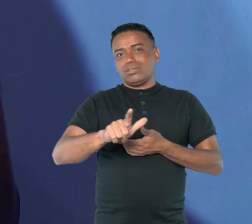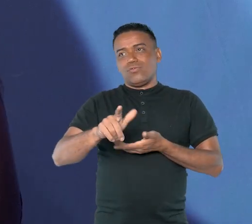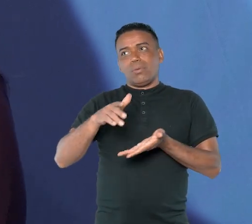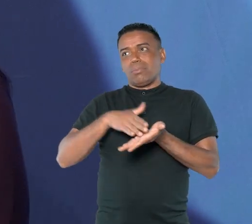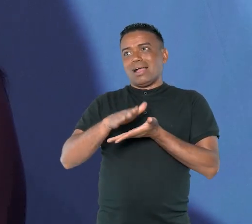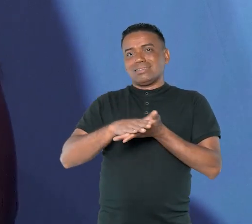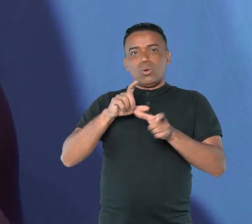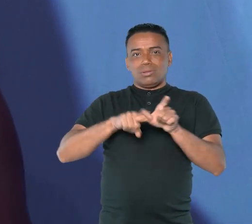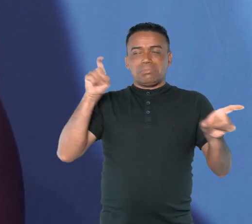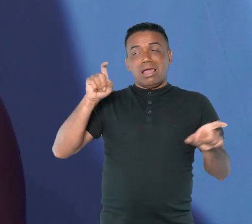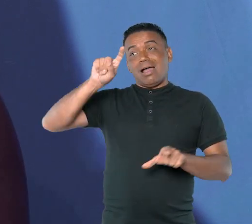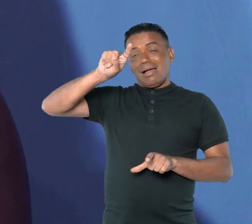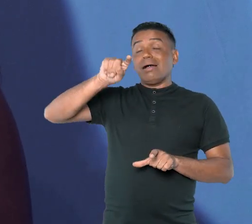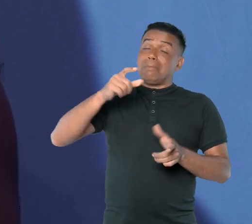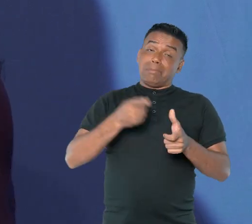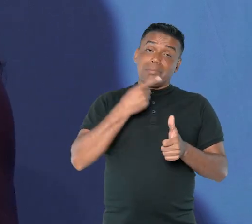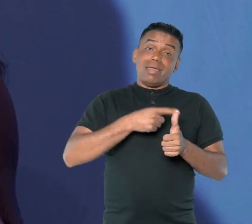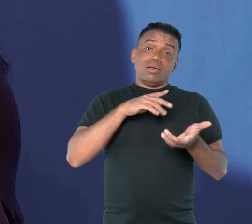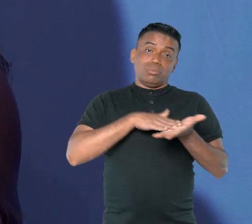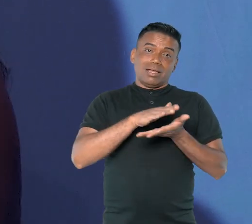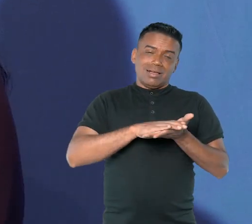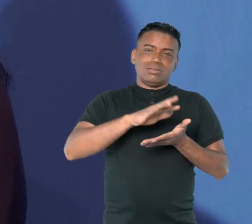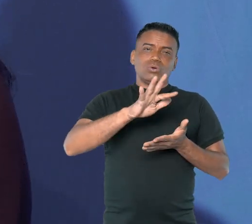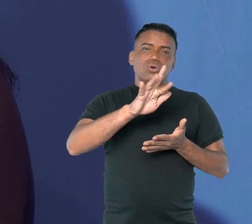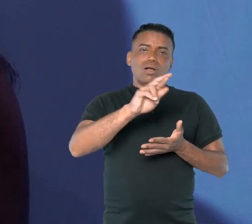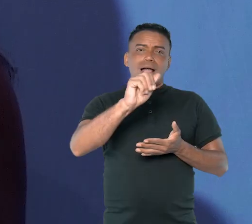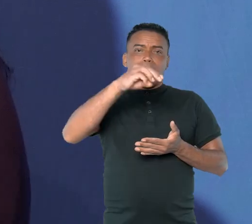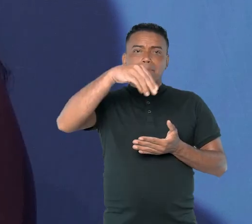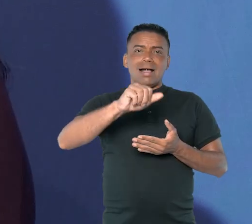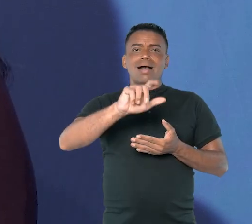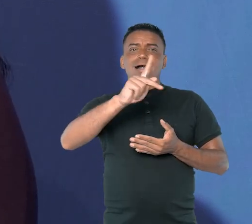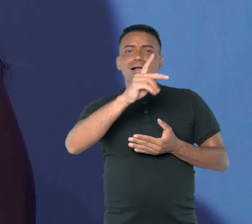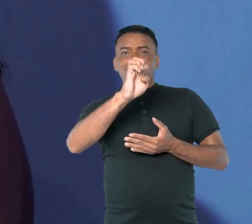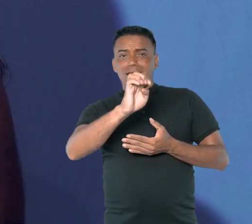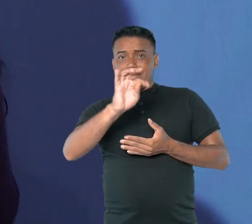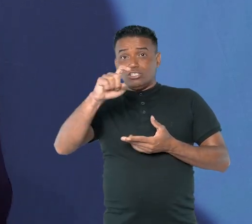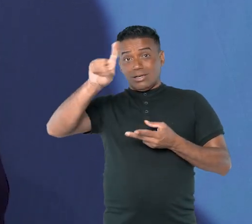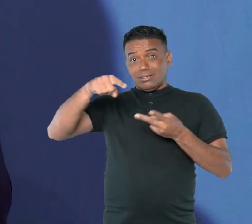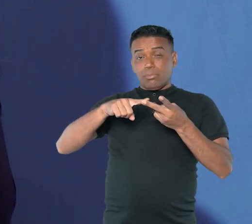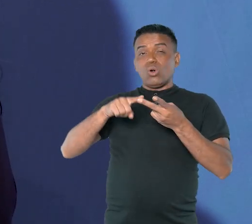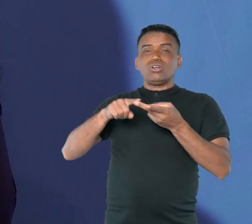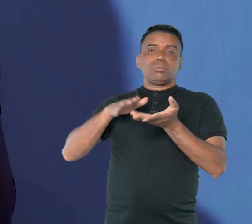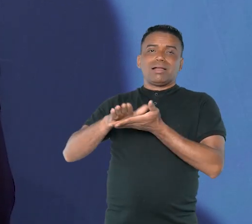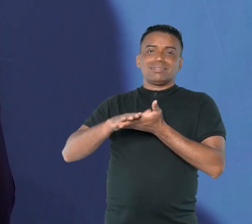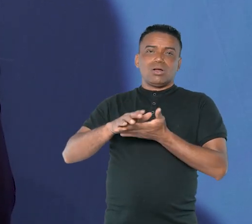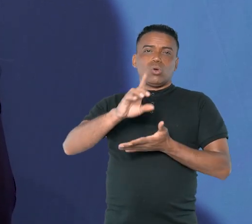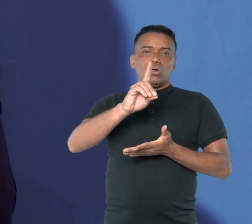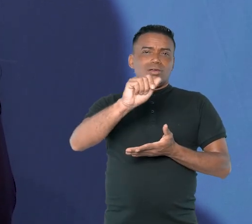depois foi publicado, primeiro uma edição independente aqui da Ramalhete, depois pela Dark Side, né? Esse livro é